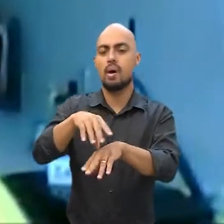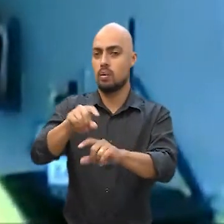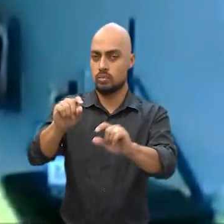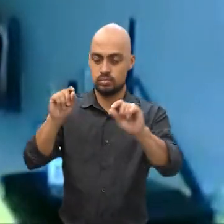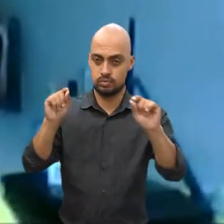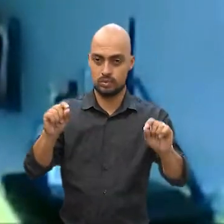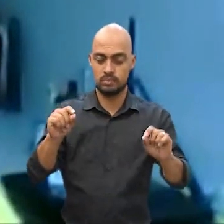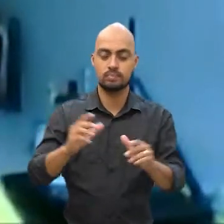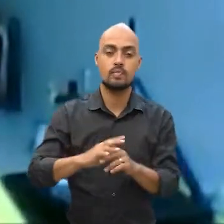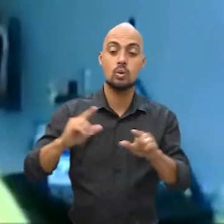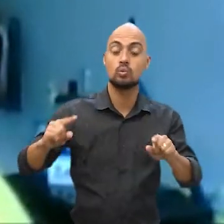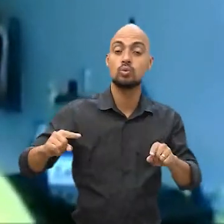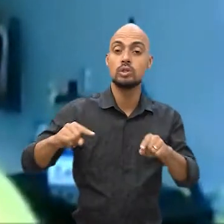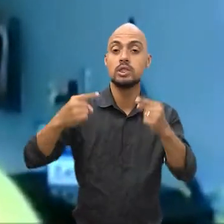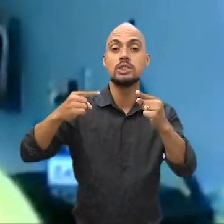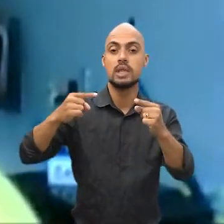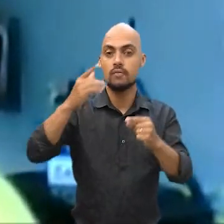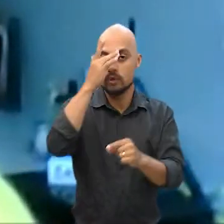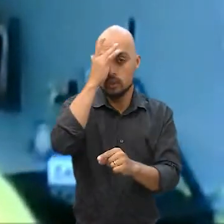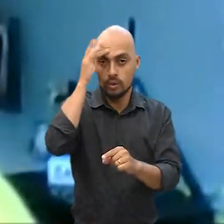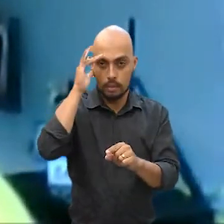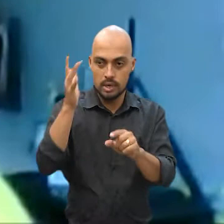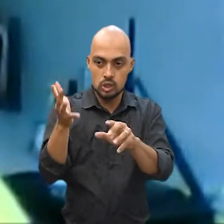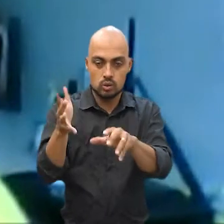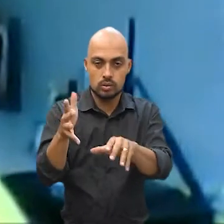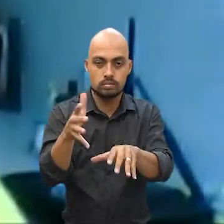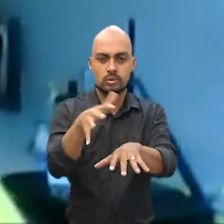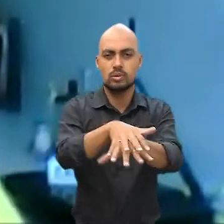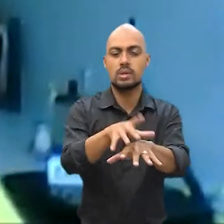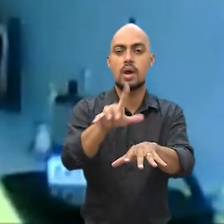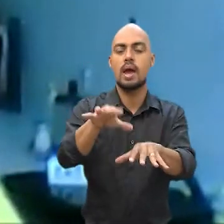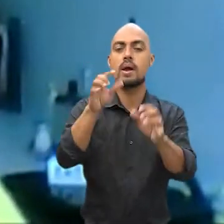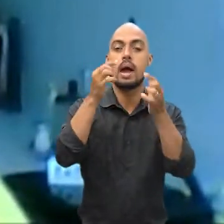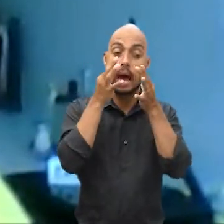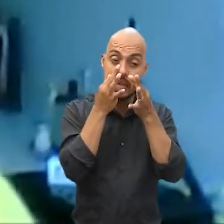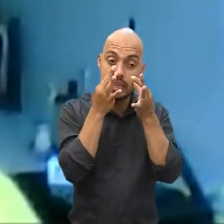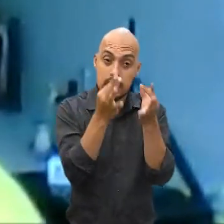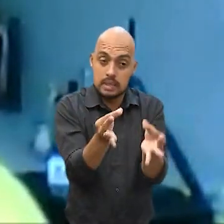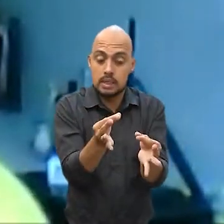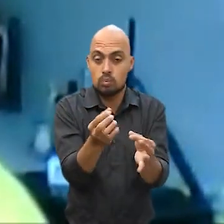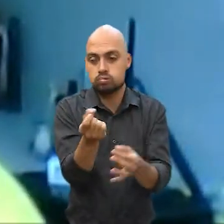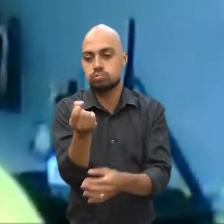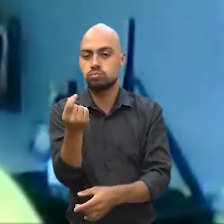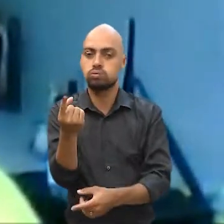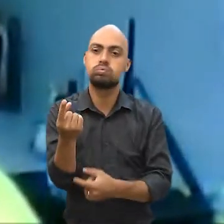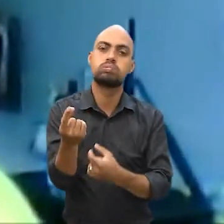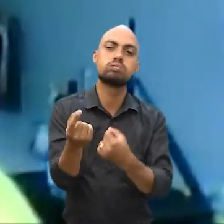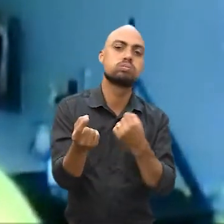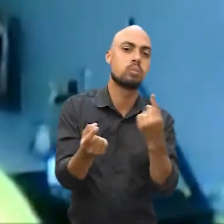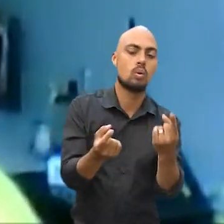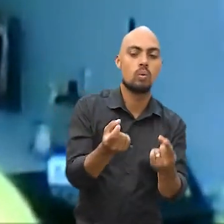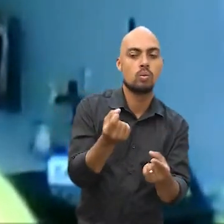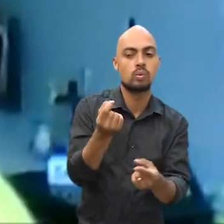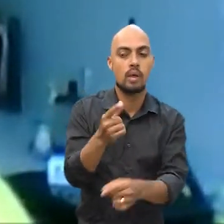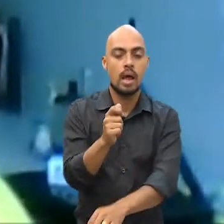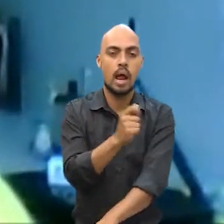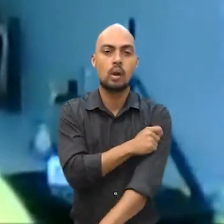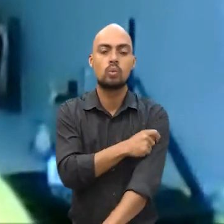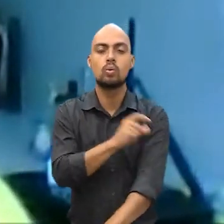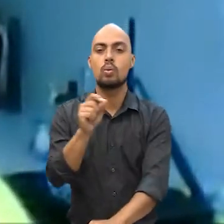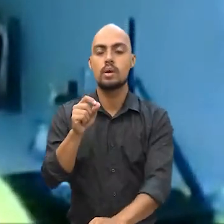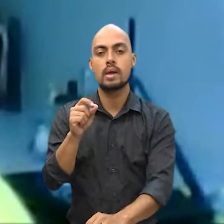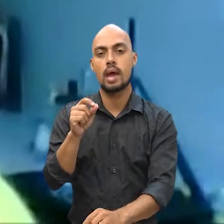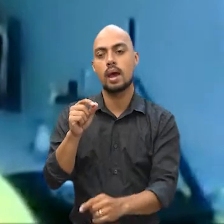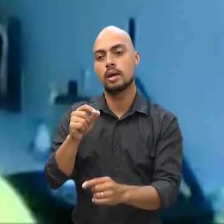grande desafio do paciente inclusivo é se permanecer atento, né? Alguns alunos vêm mostrando um bom desenvolvimento, um